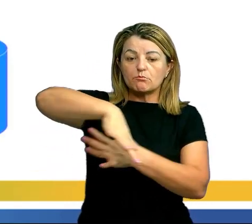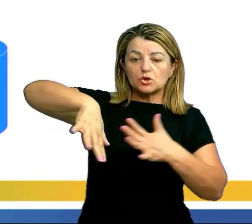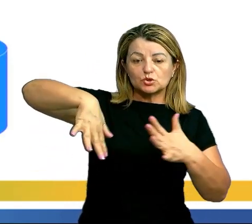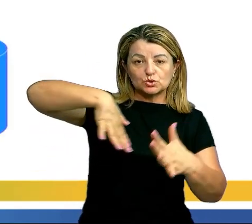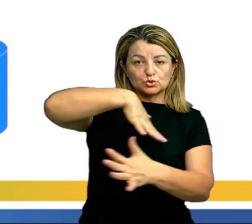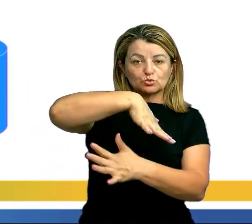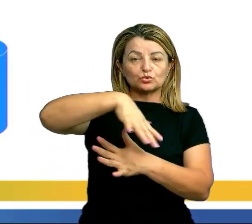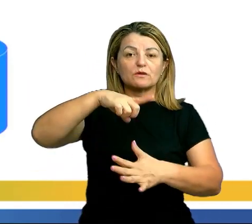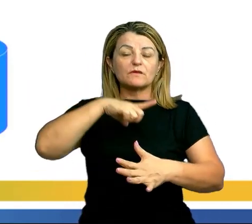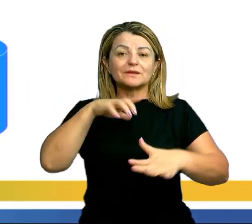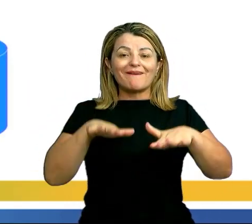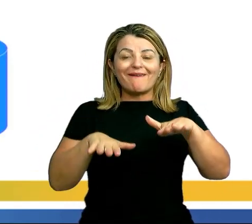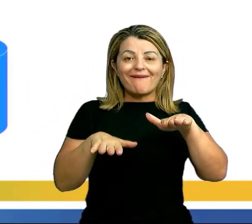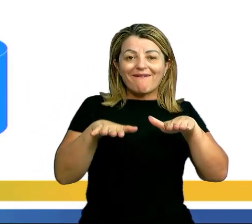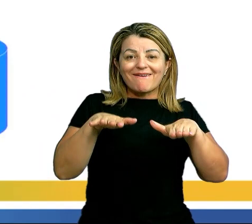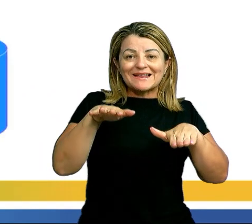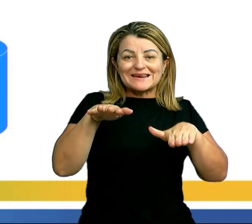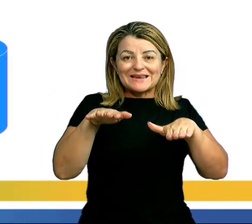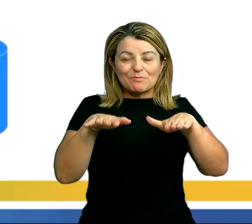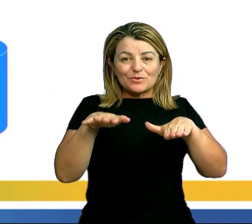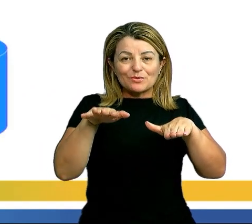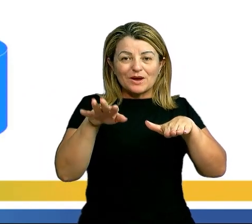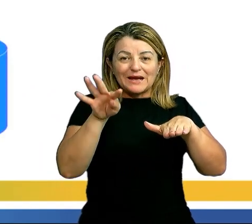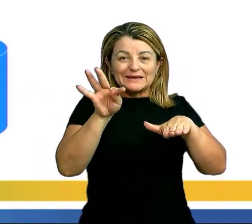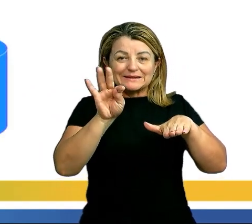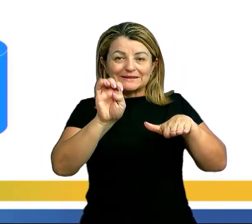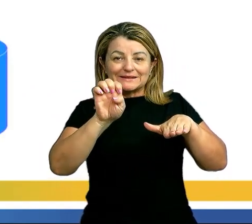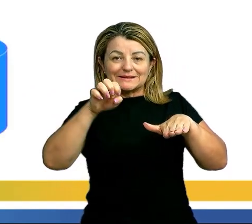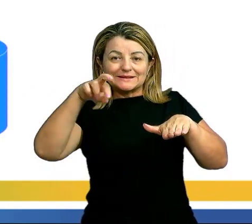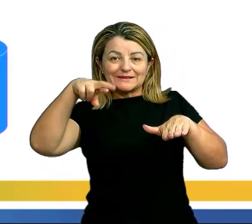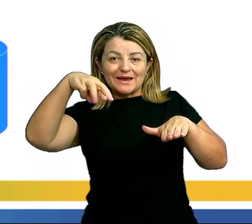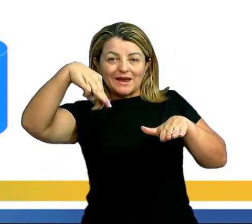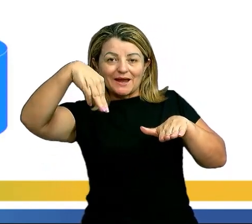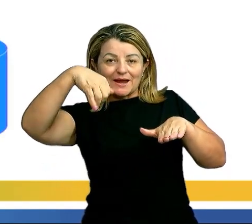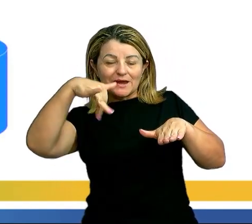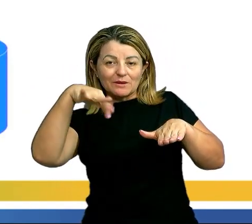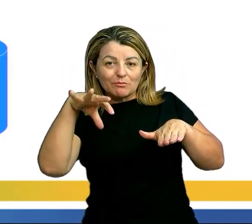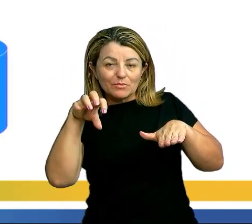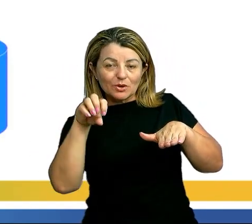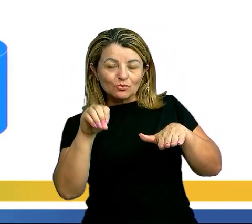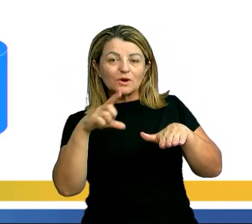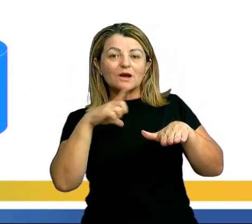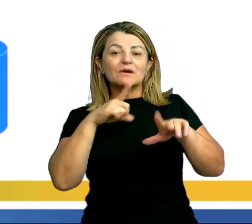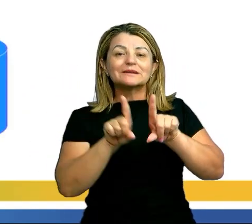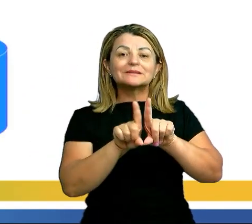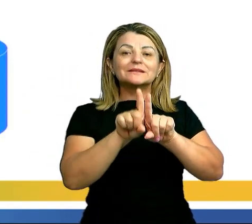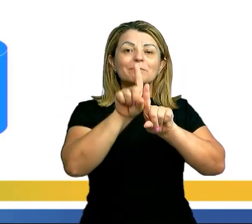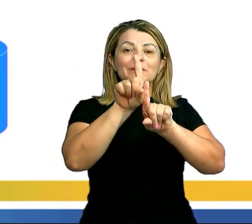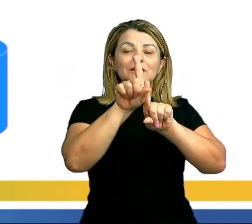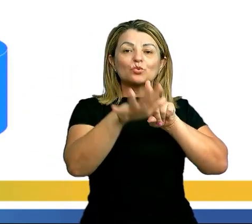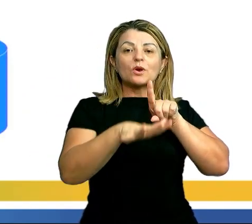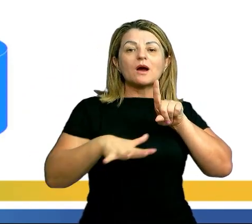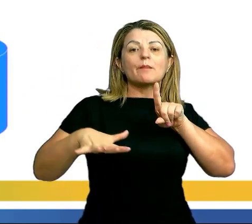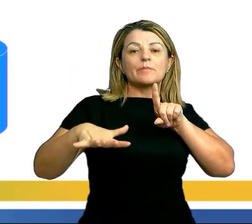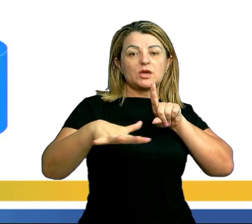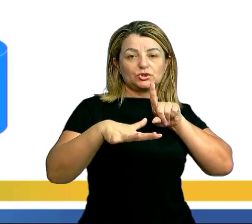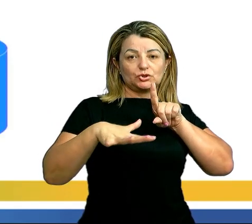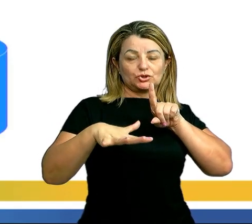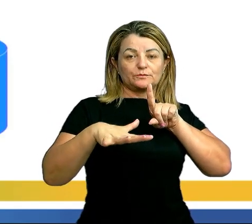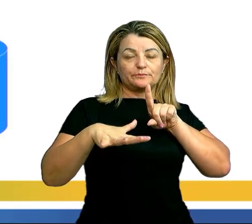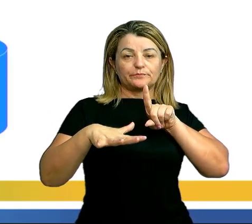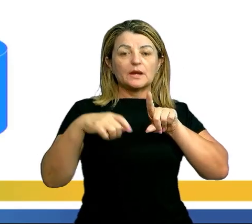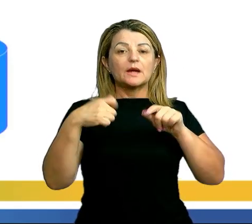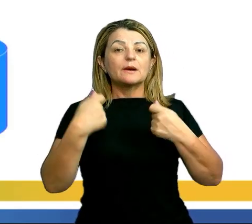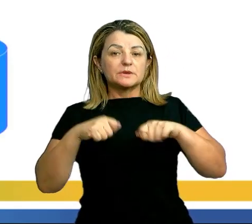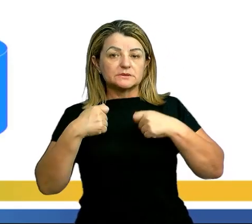em equilíbrio térmico, ou seja, como comumente falamos, ela vai estar em temperatura ambiente. Temos que ter a noção